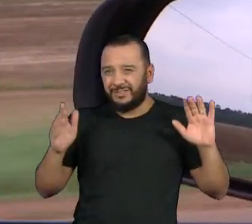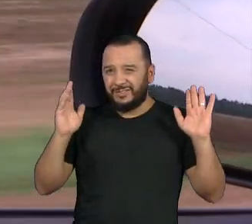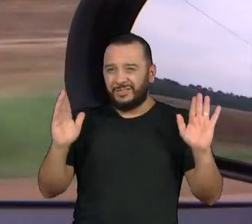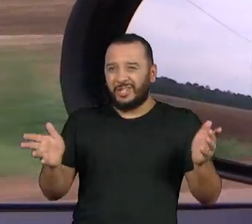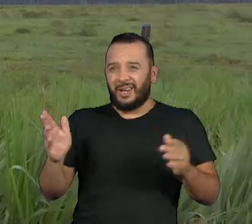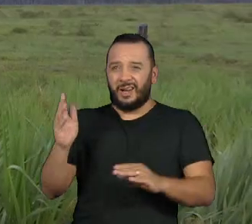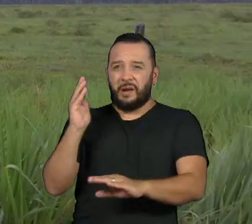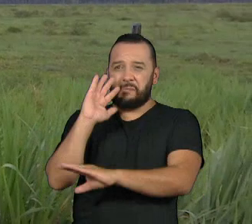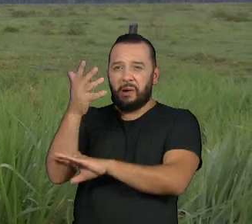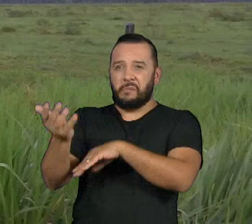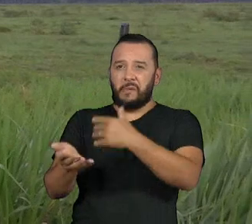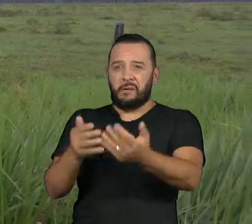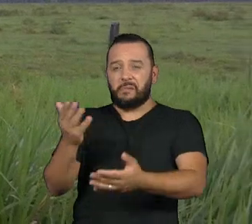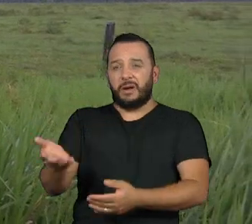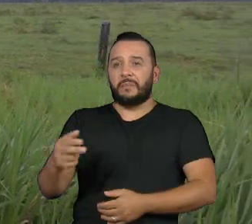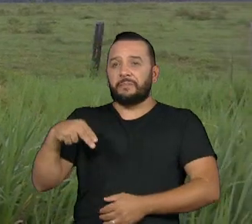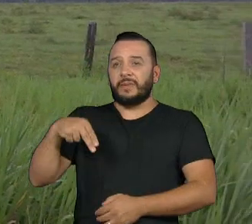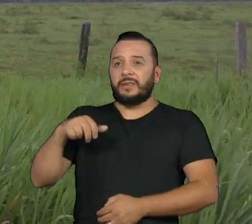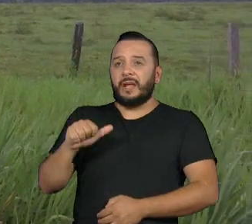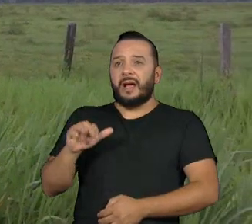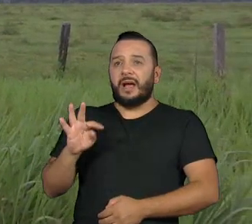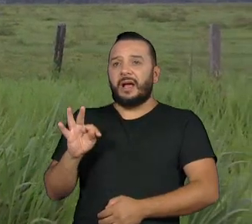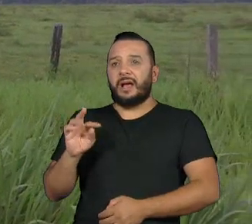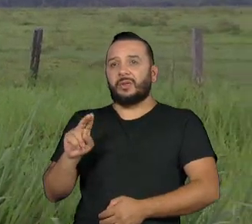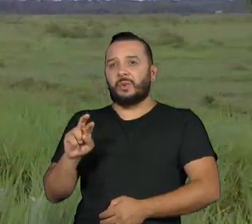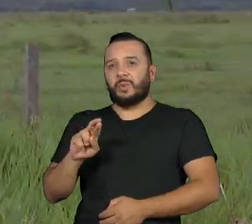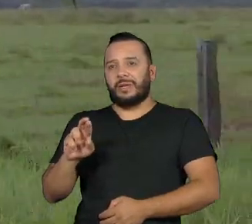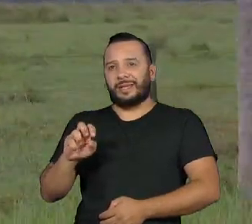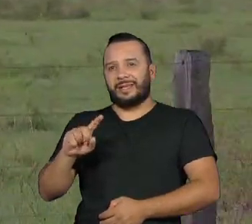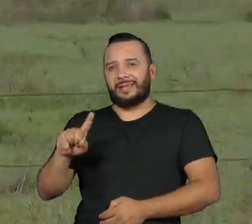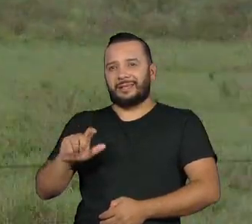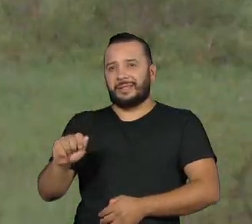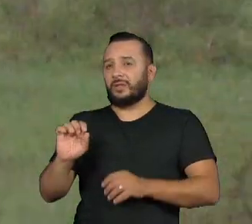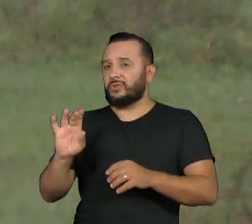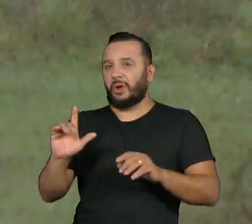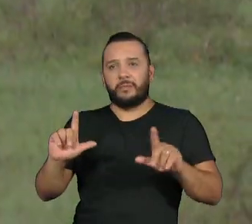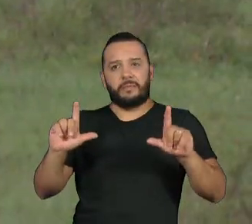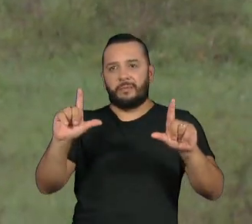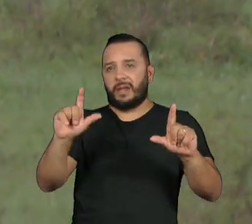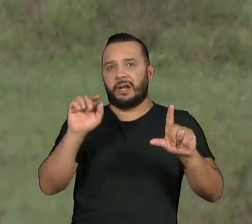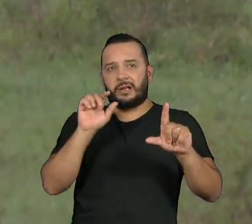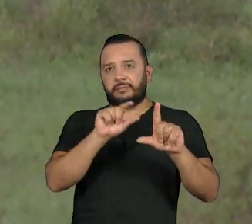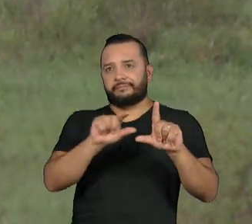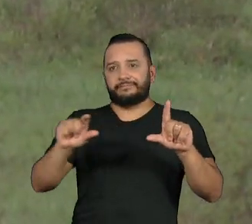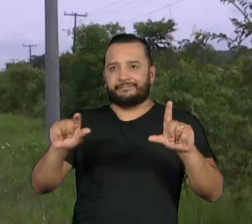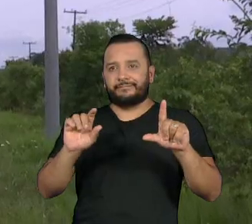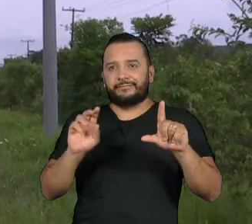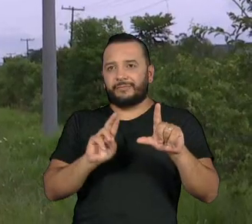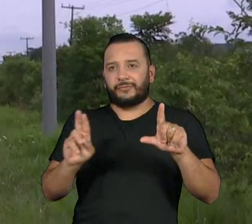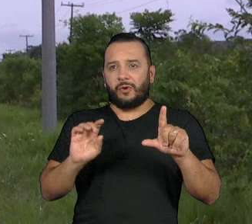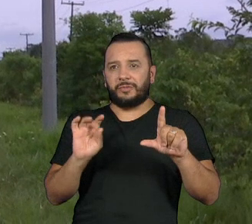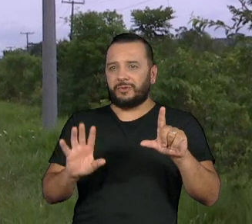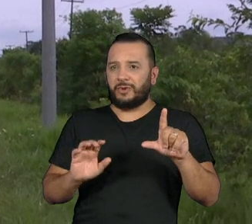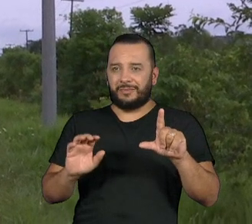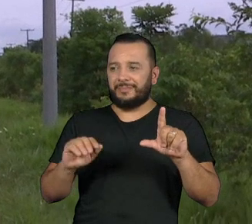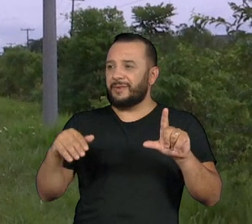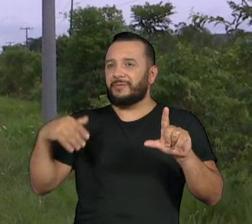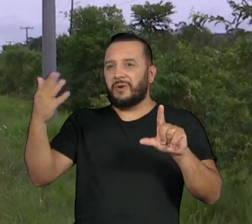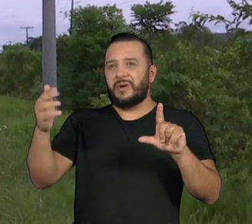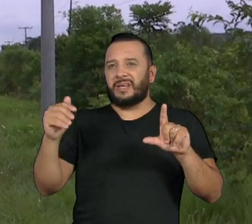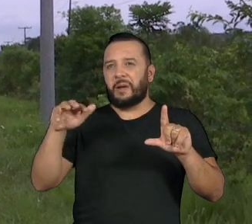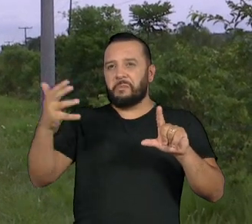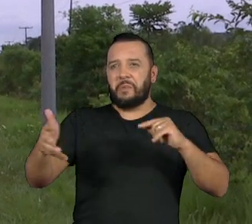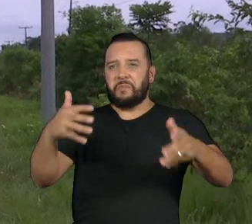de natureza está na placa de sinalização. Percorremos